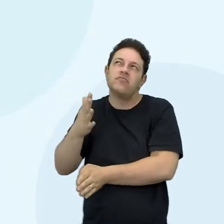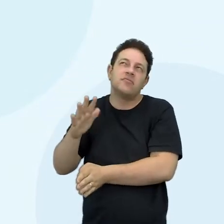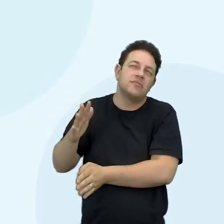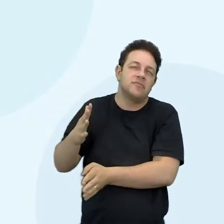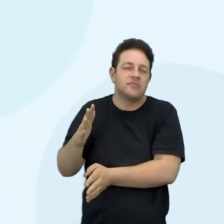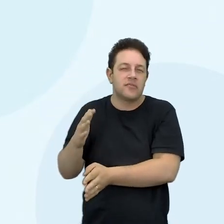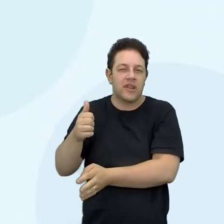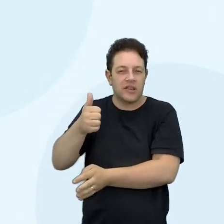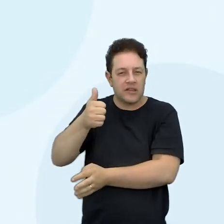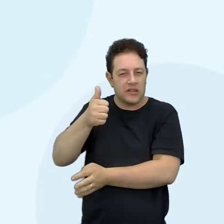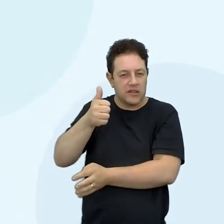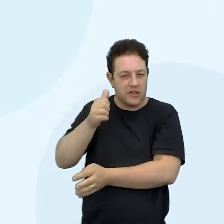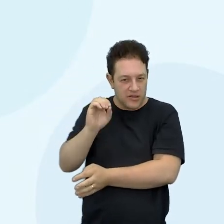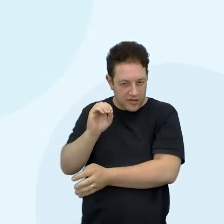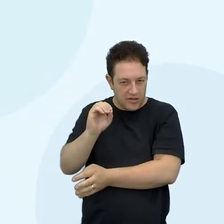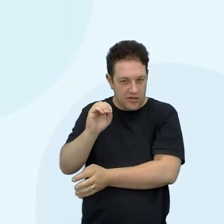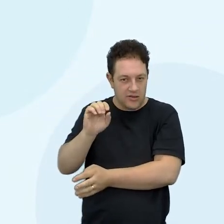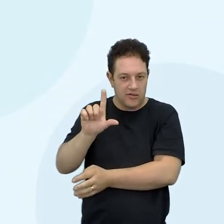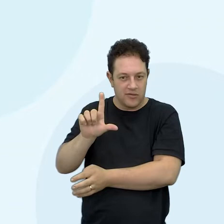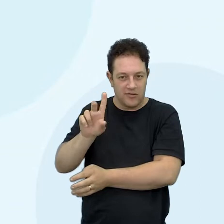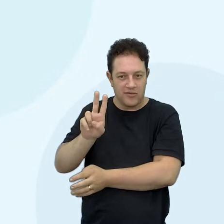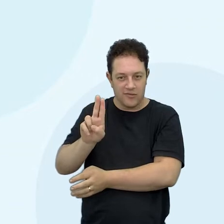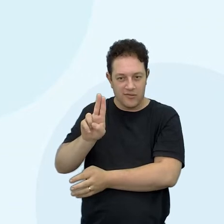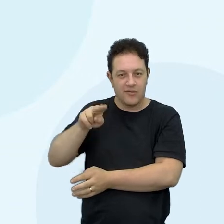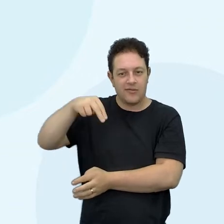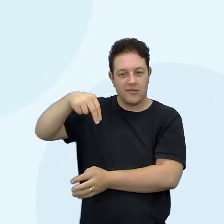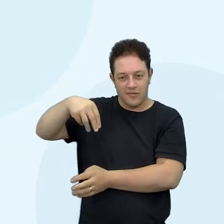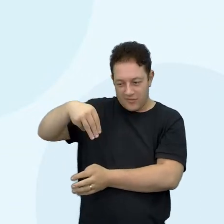aí, 10 lumens,